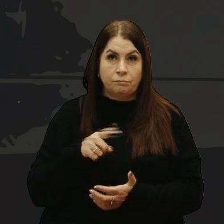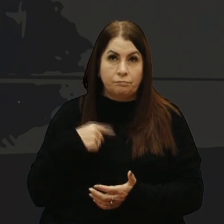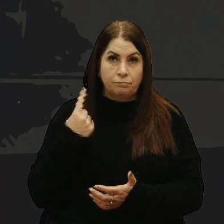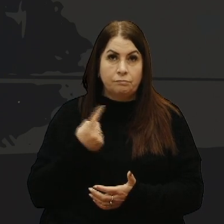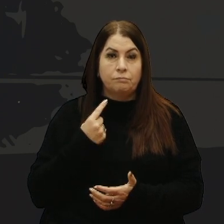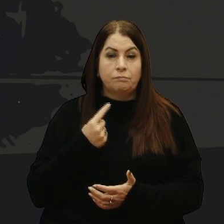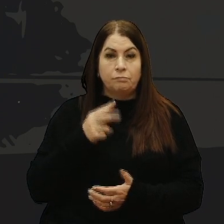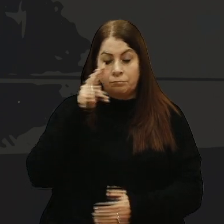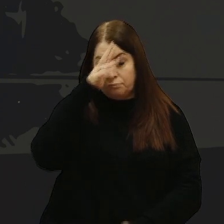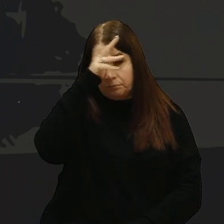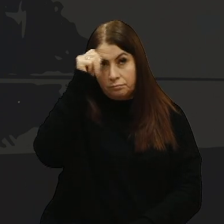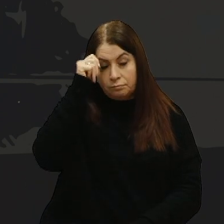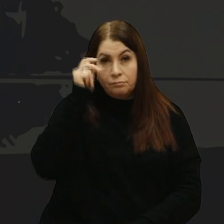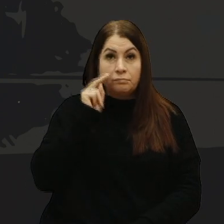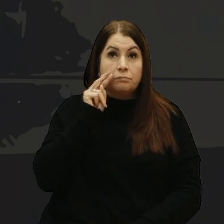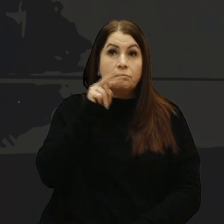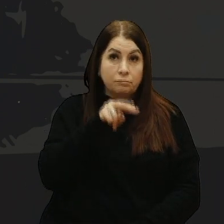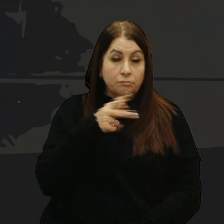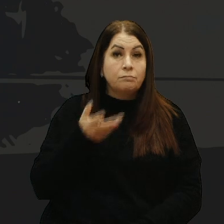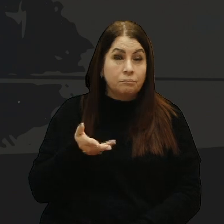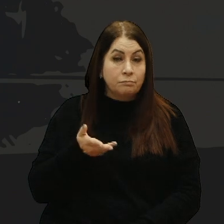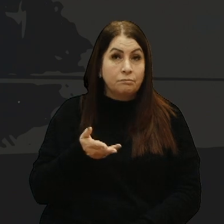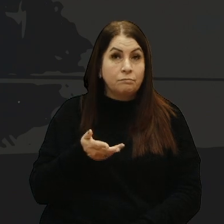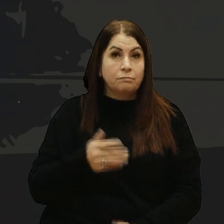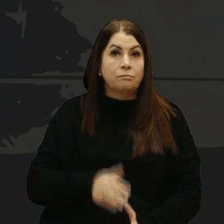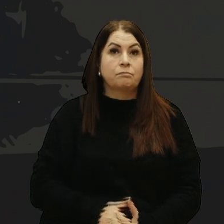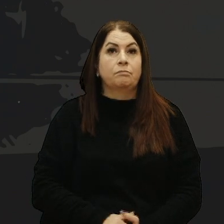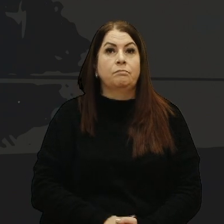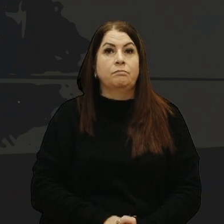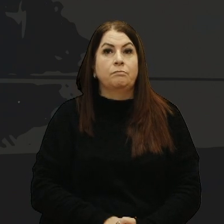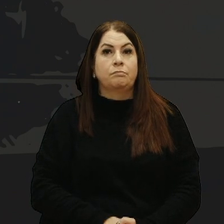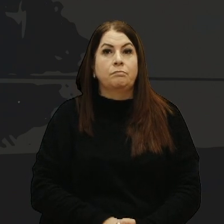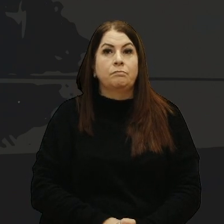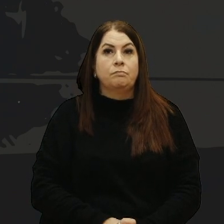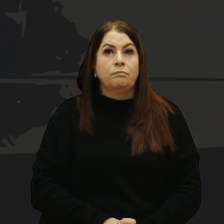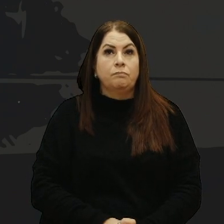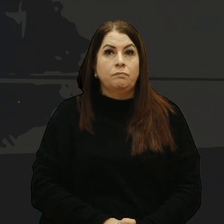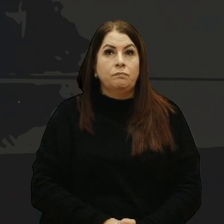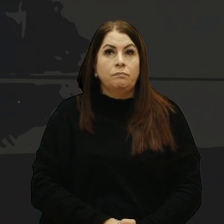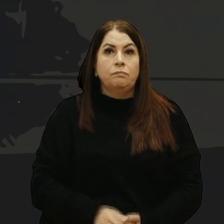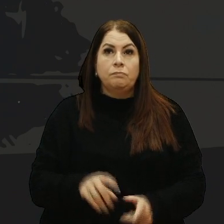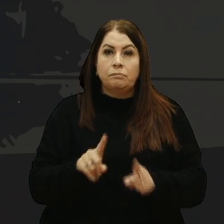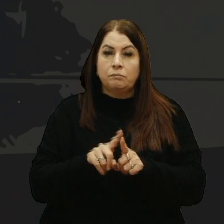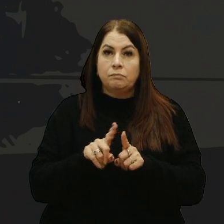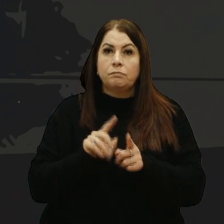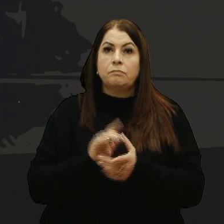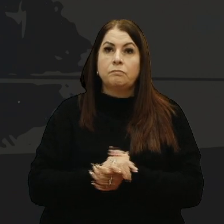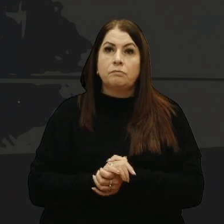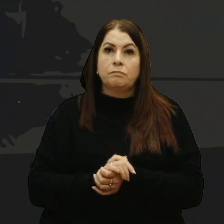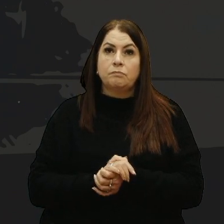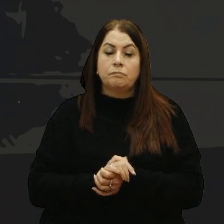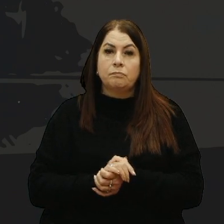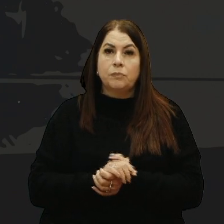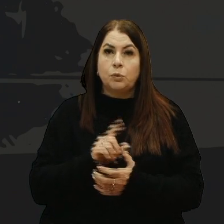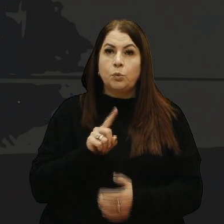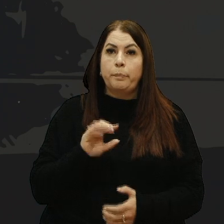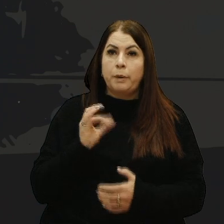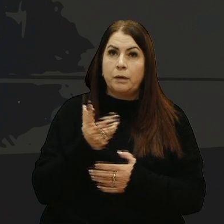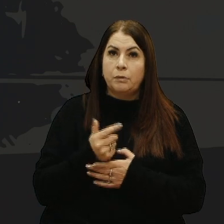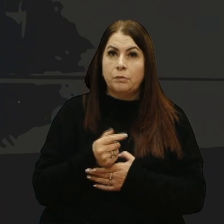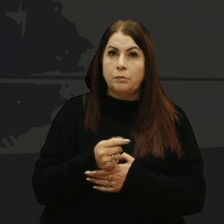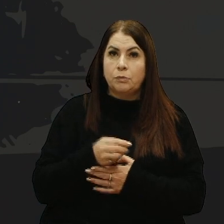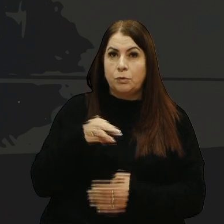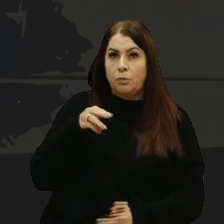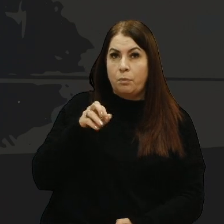nosso prefeito, para que ele olhe isso, para que ele veja isso. Também, nós temos 1 milhão do Marcel